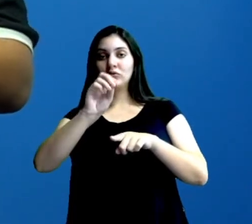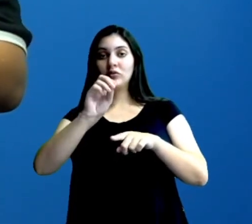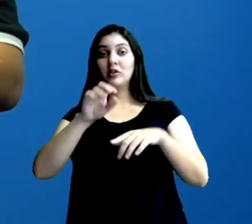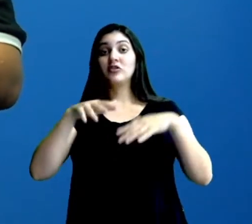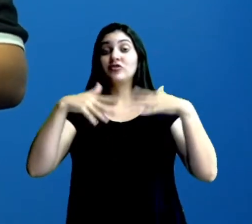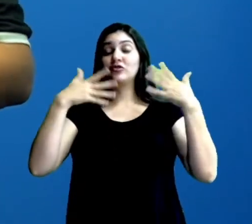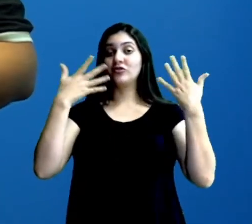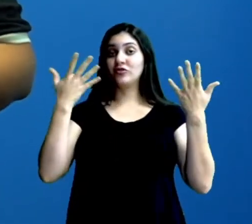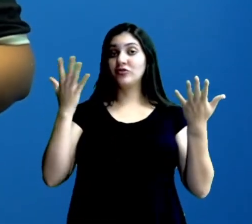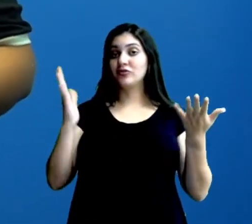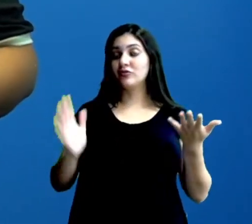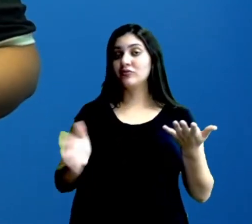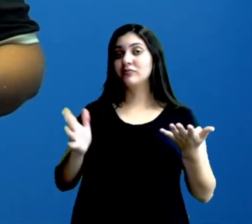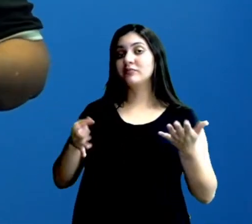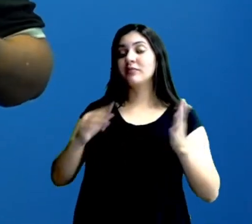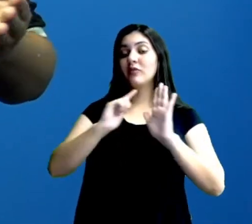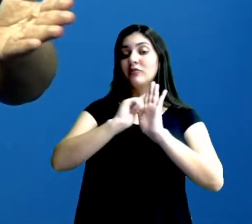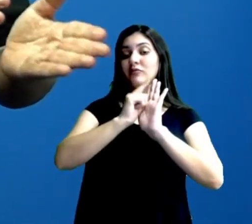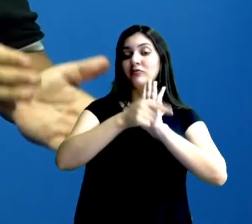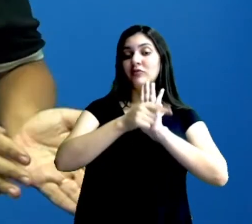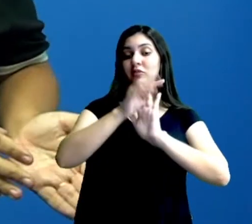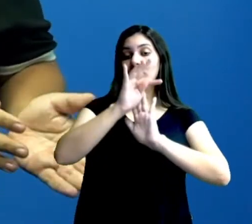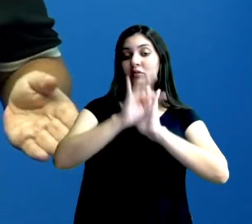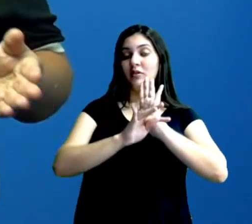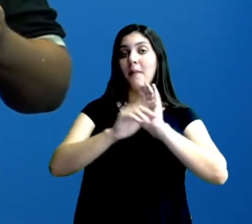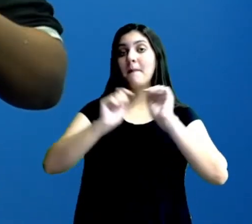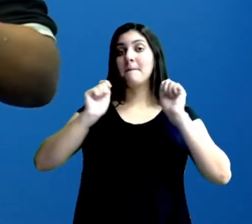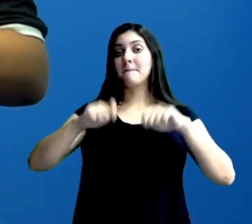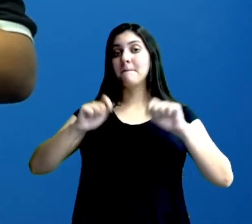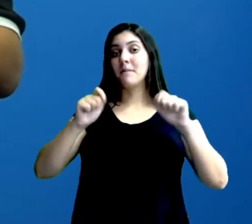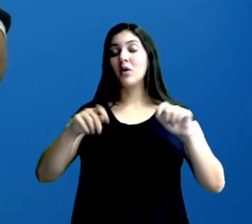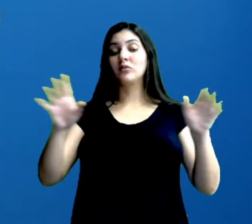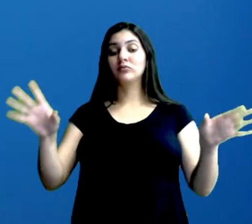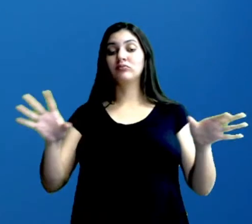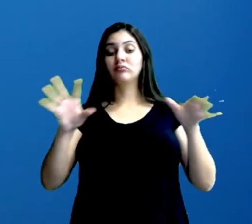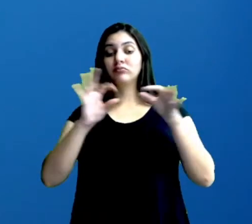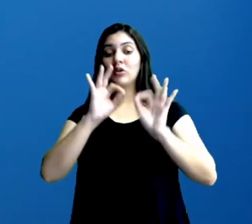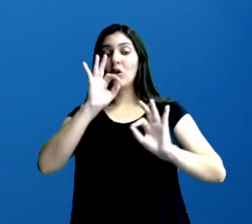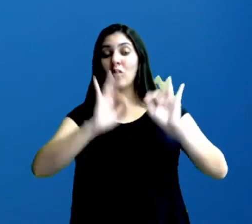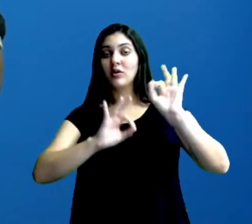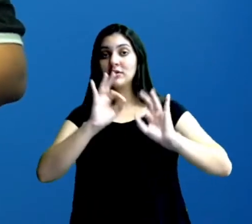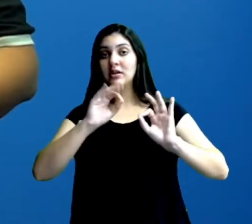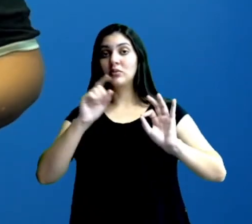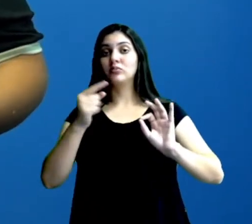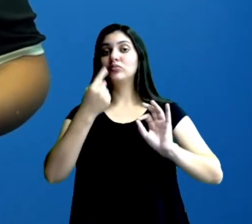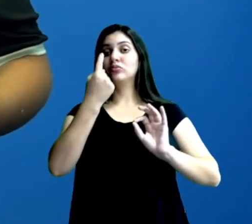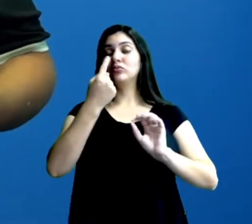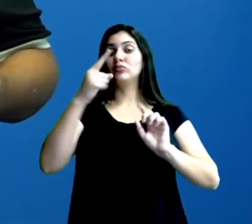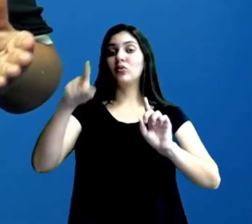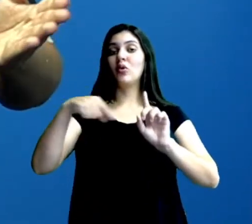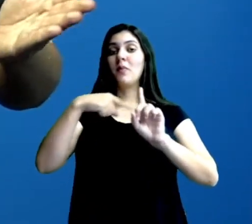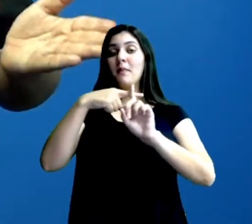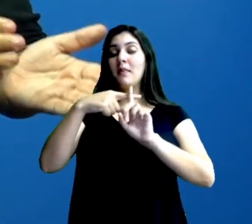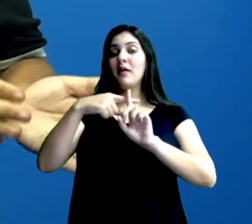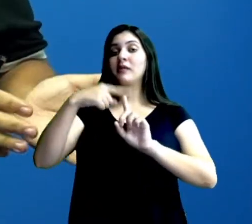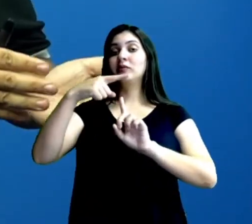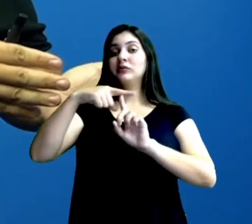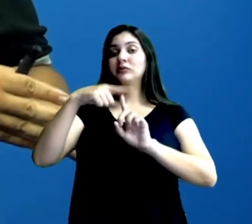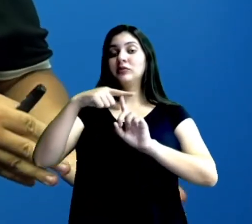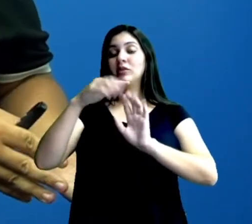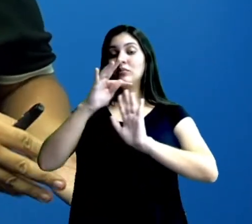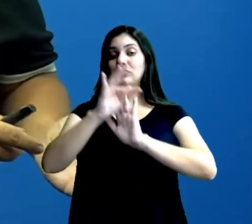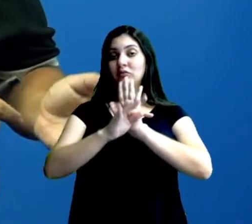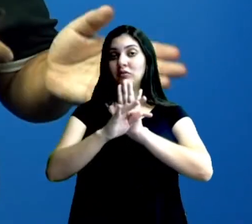gêneros textuais podem ser formados por um ou mais tipos textuais, ou seja, os